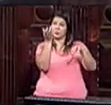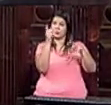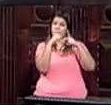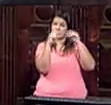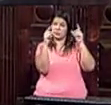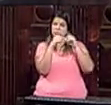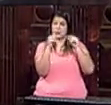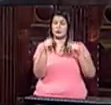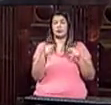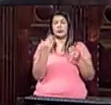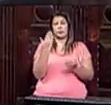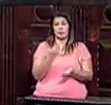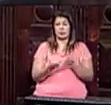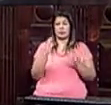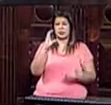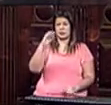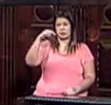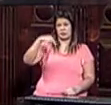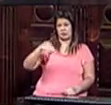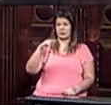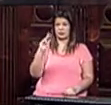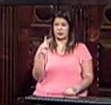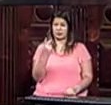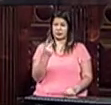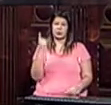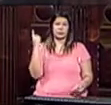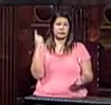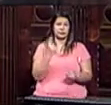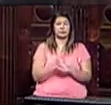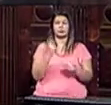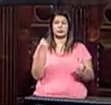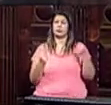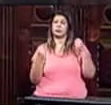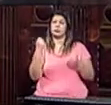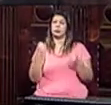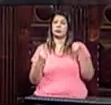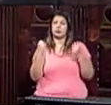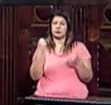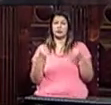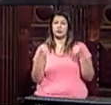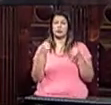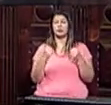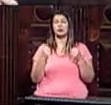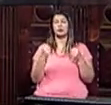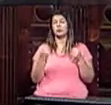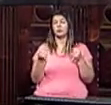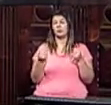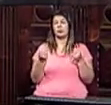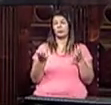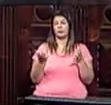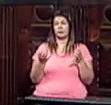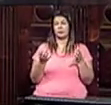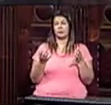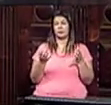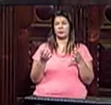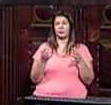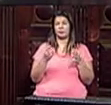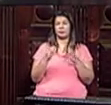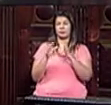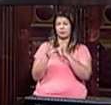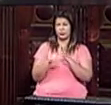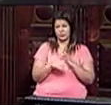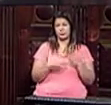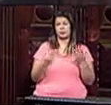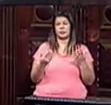da CNH, daquele que é pego dirigindo um veículo com produto roubado,